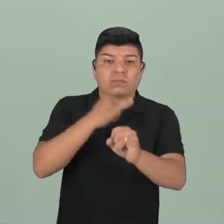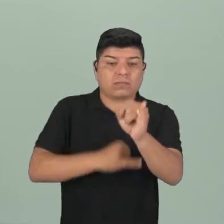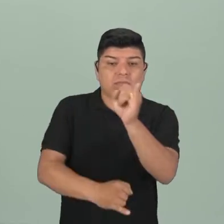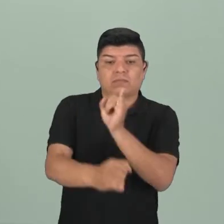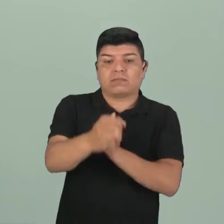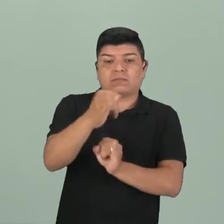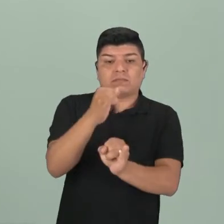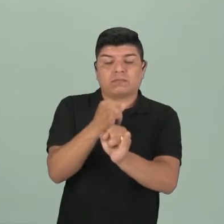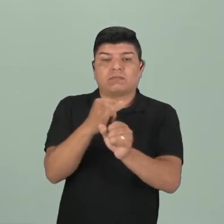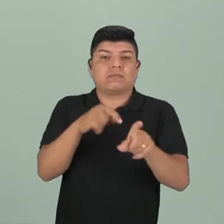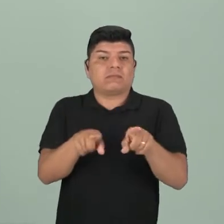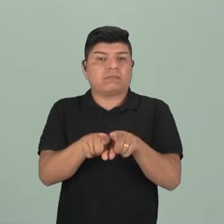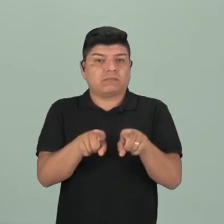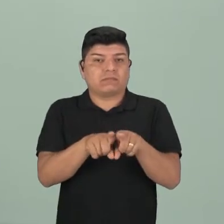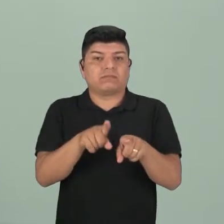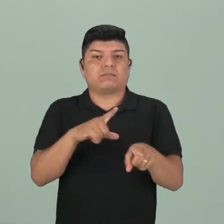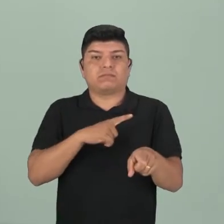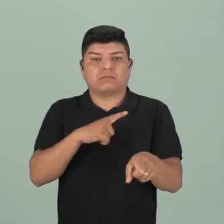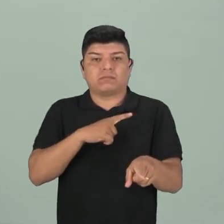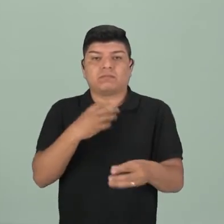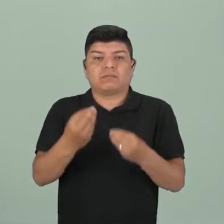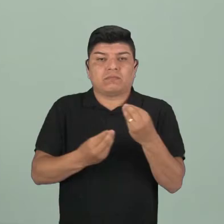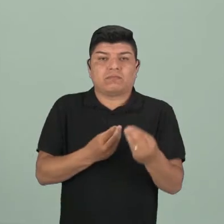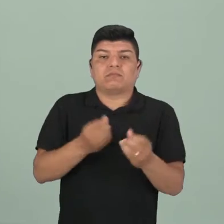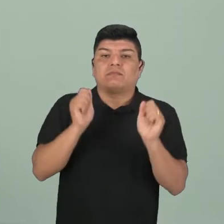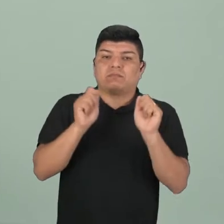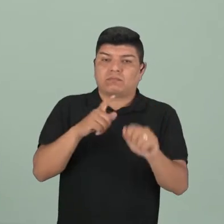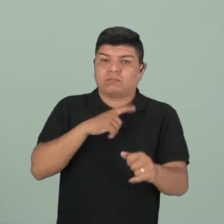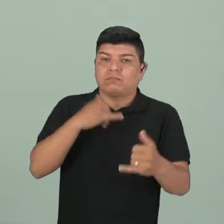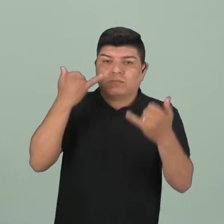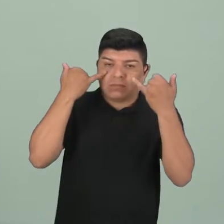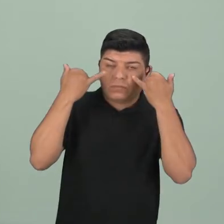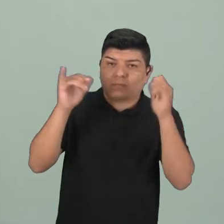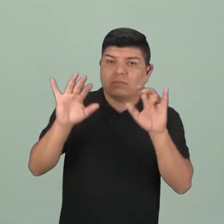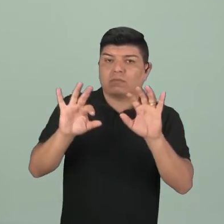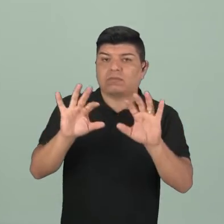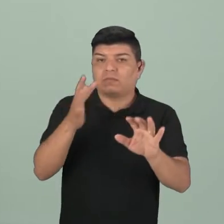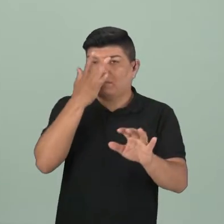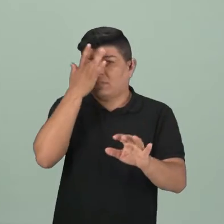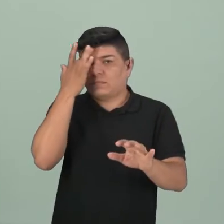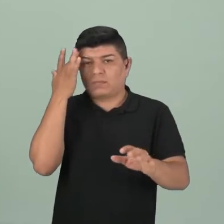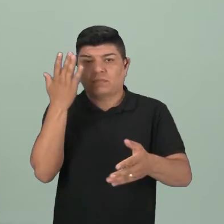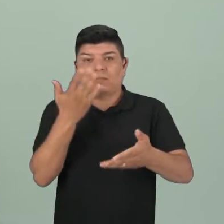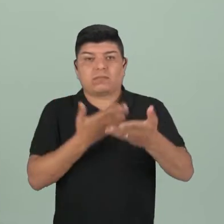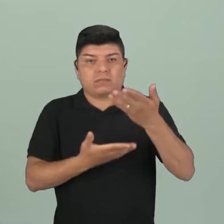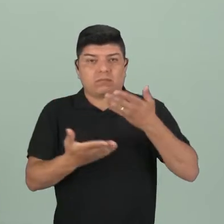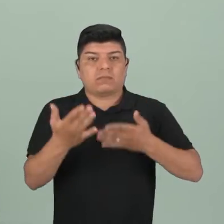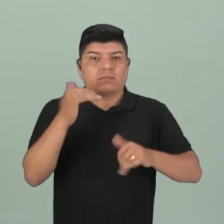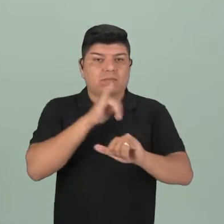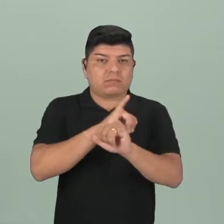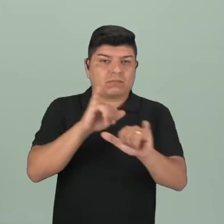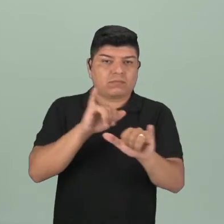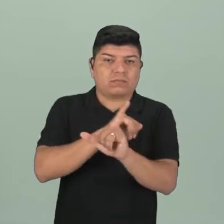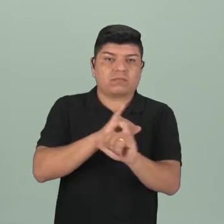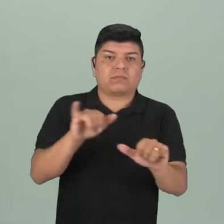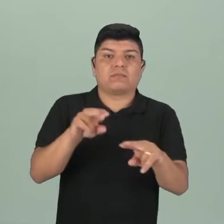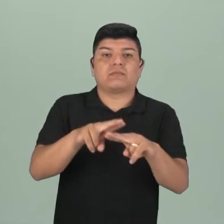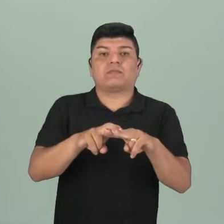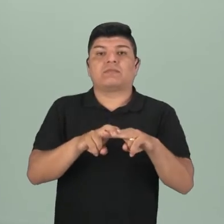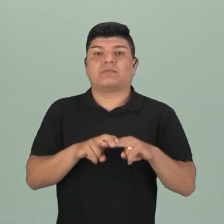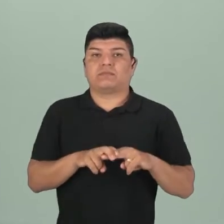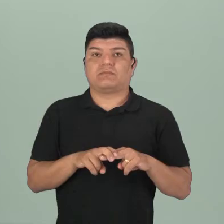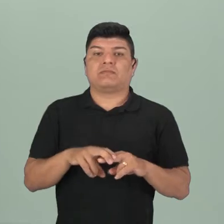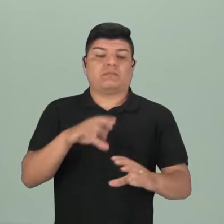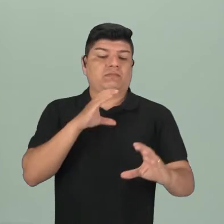um canal, né? Um canal em que o leitor pode obter informação de quem emitiu a mensagem, tá? Então, quando eu falo